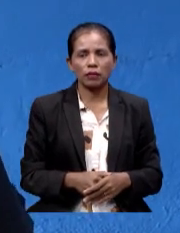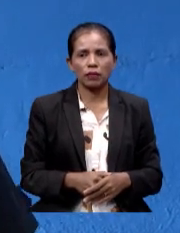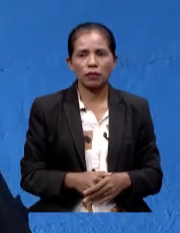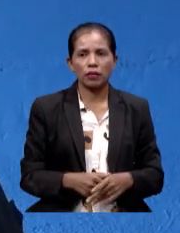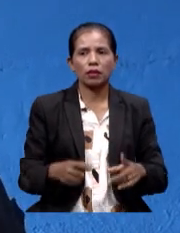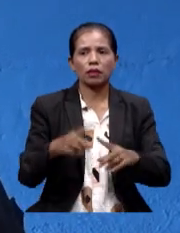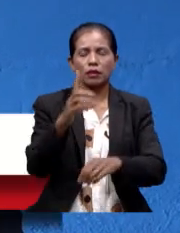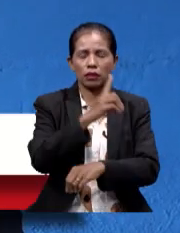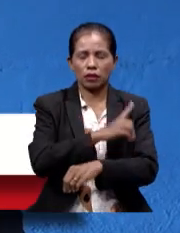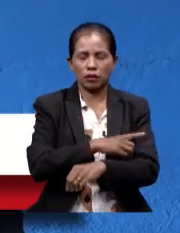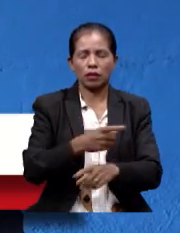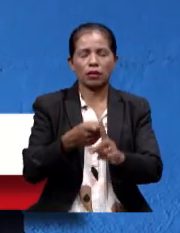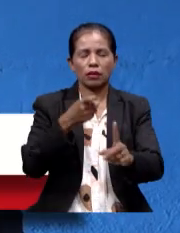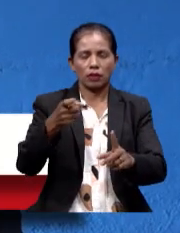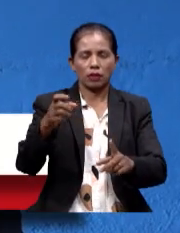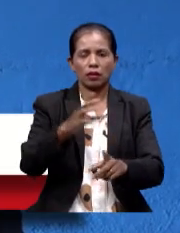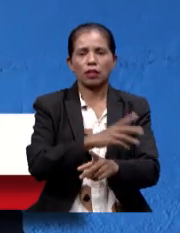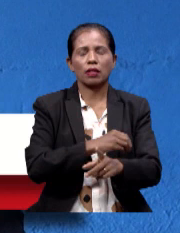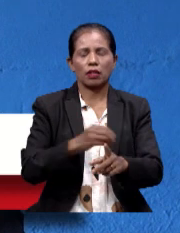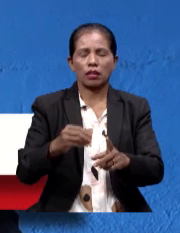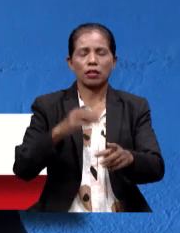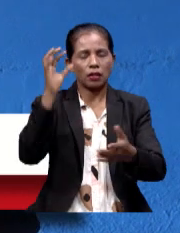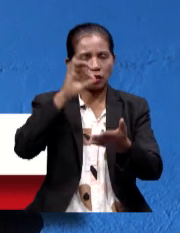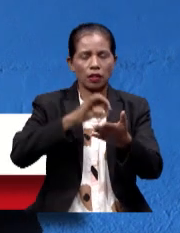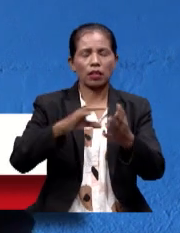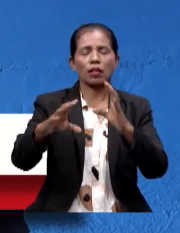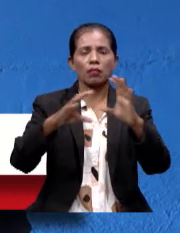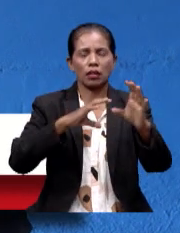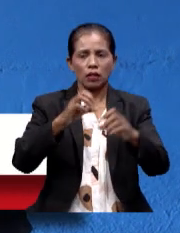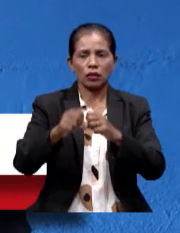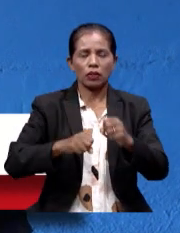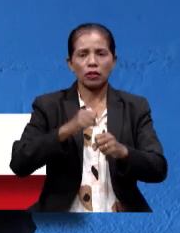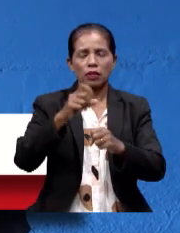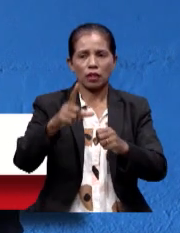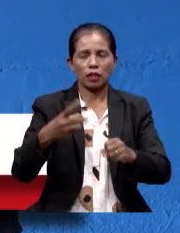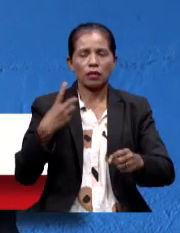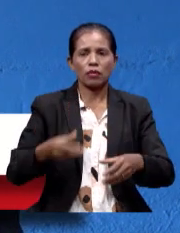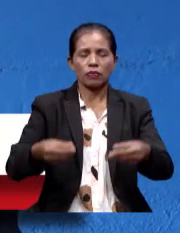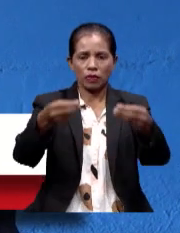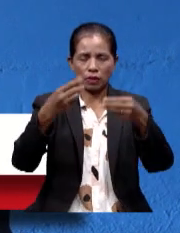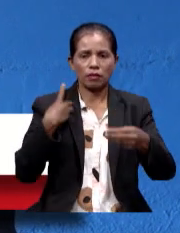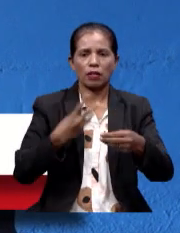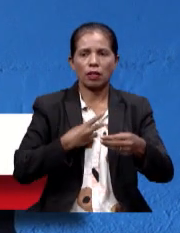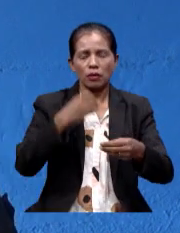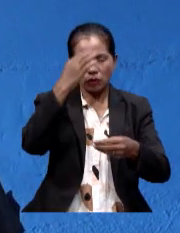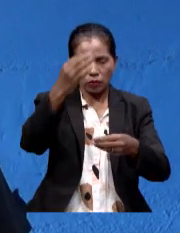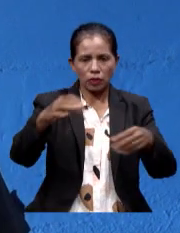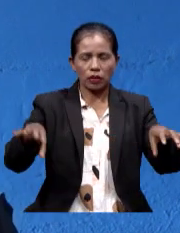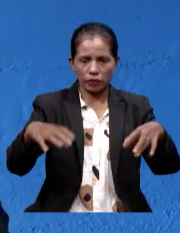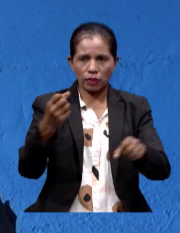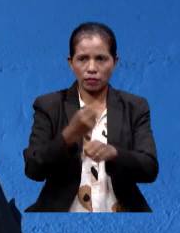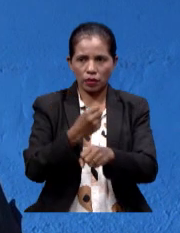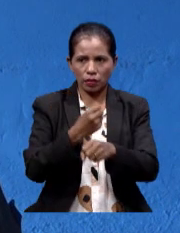inauguração na husi secretário de estado de comunicação social. Ne significa entrega na Bahamia at Oinsa, ba oi serviço makas,